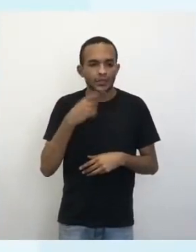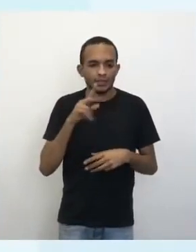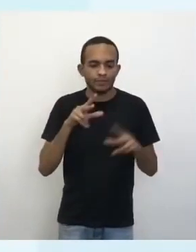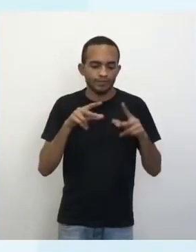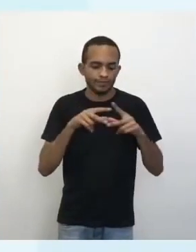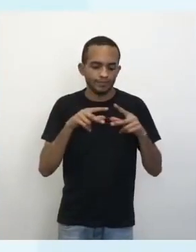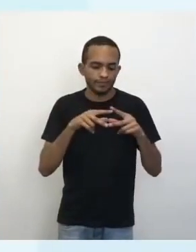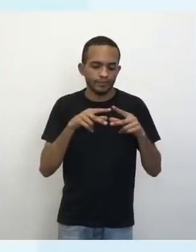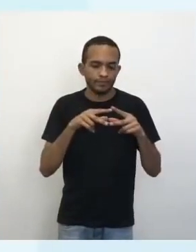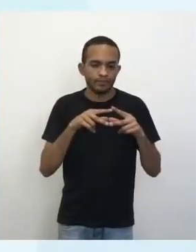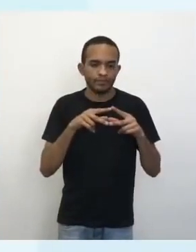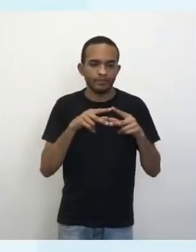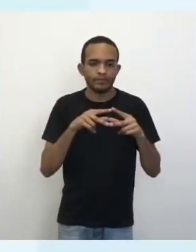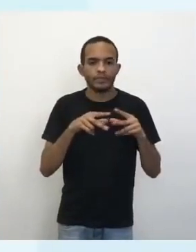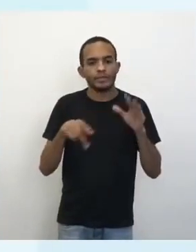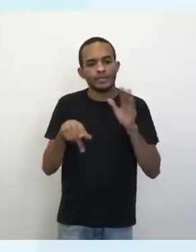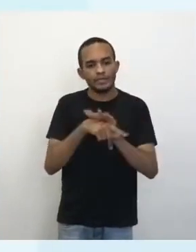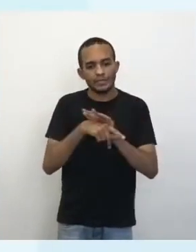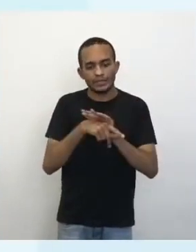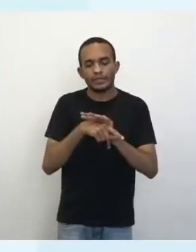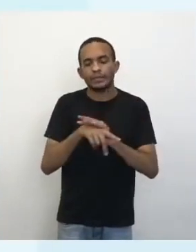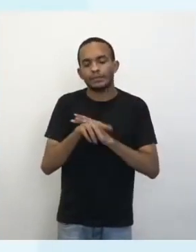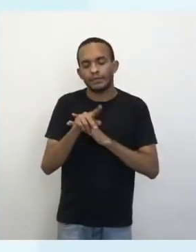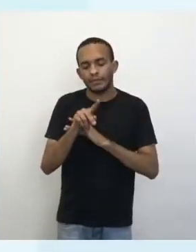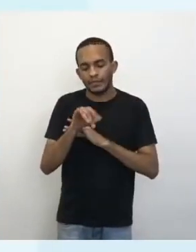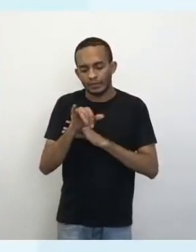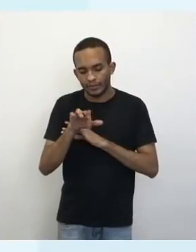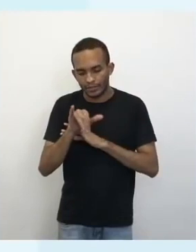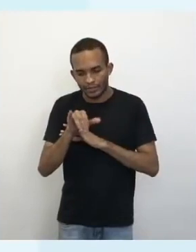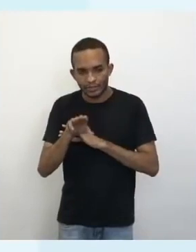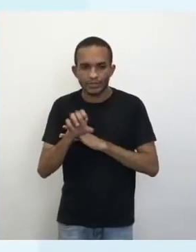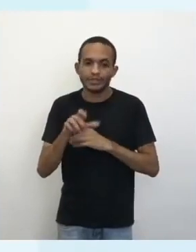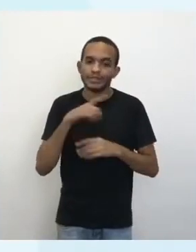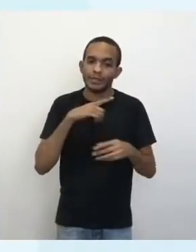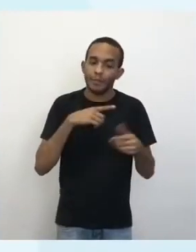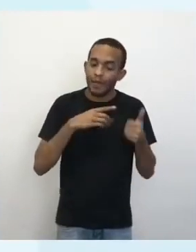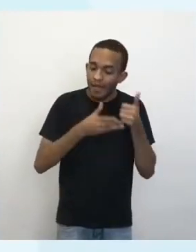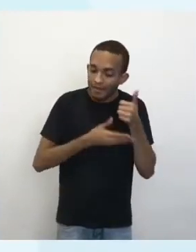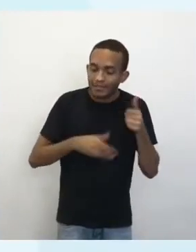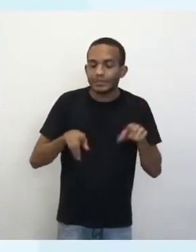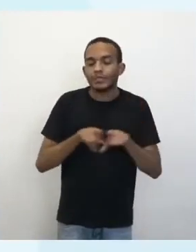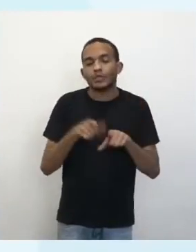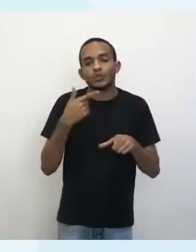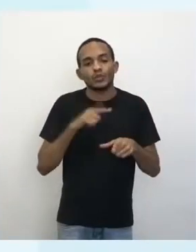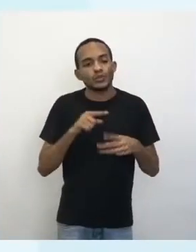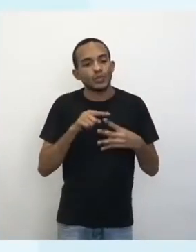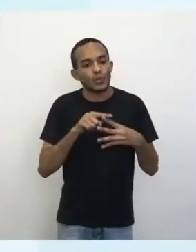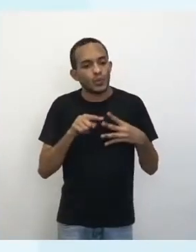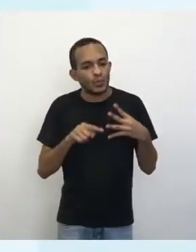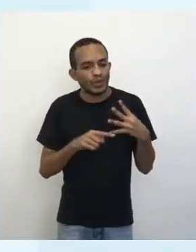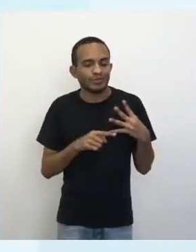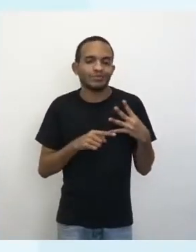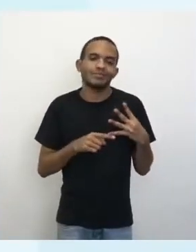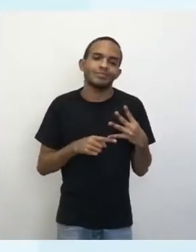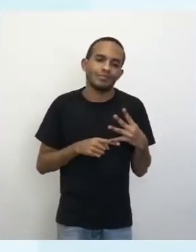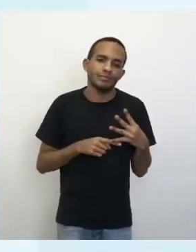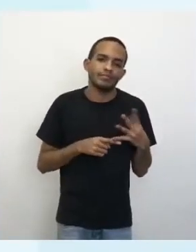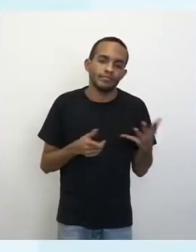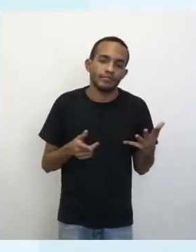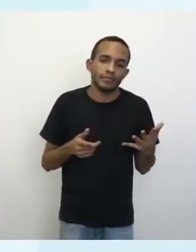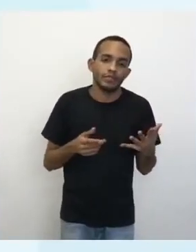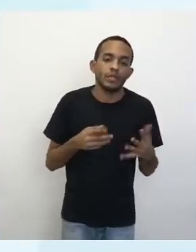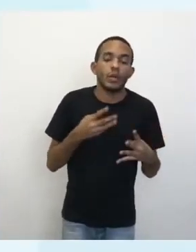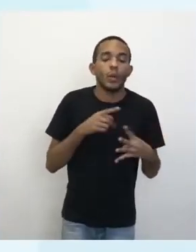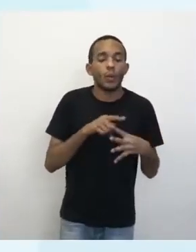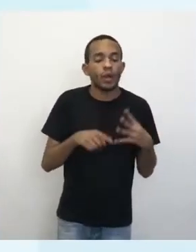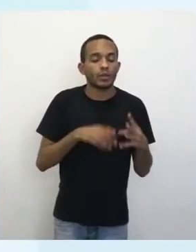que é chamado vértice da pirâmide e nós temos na base mais 4 vértices. Então,